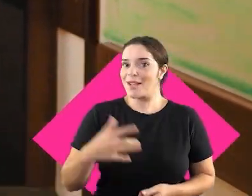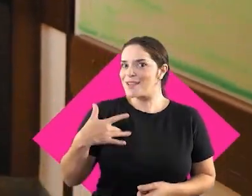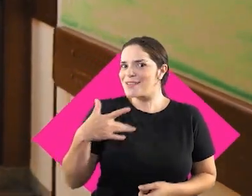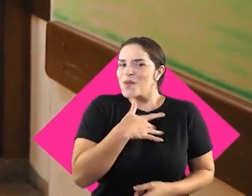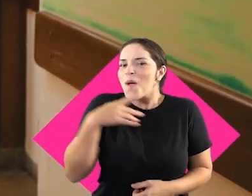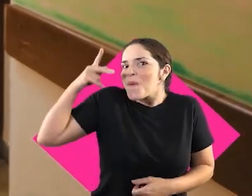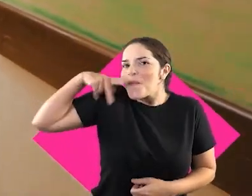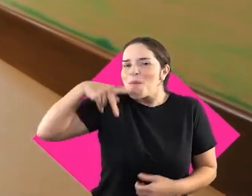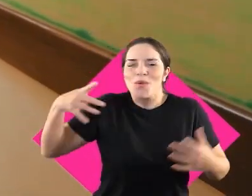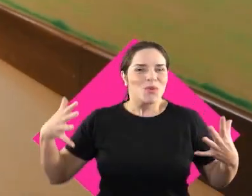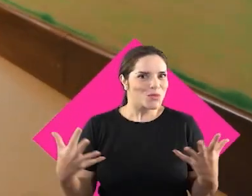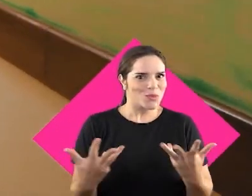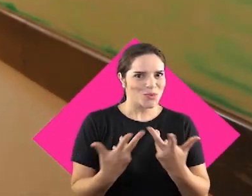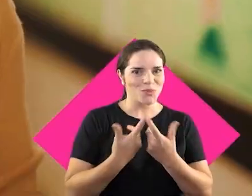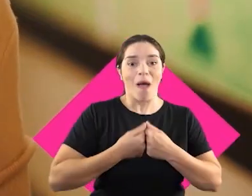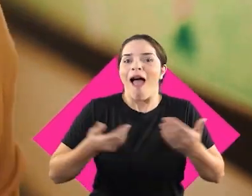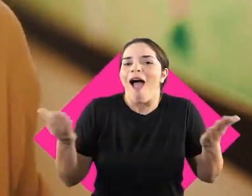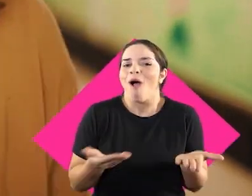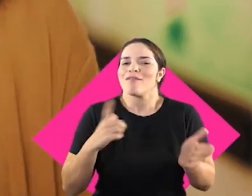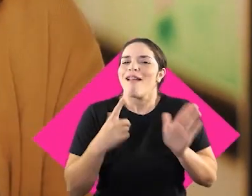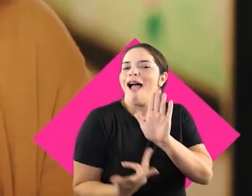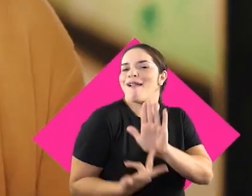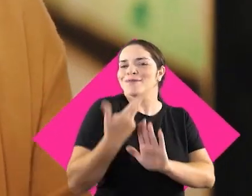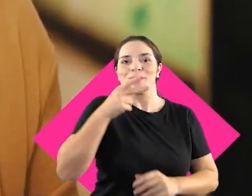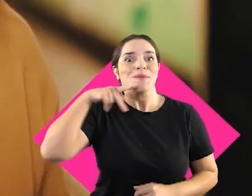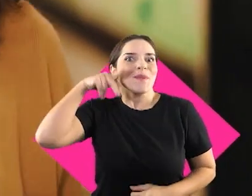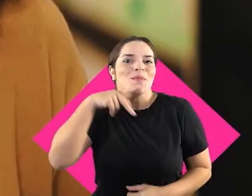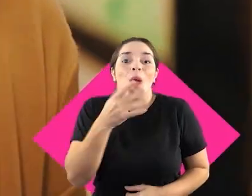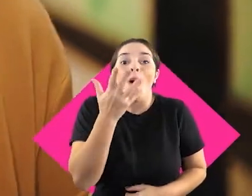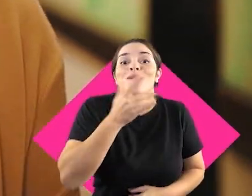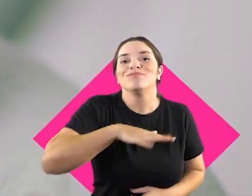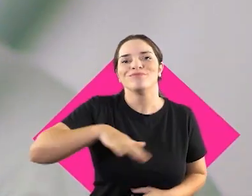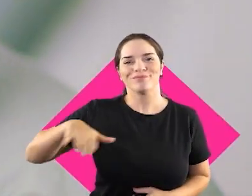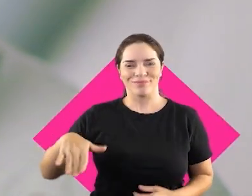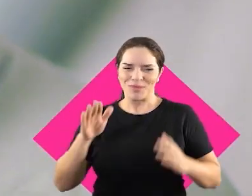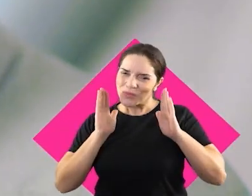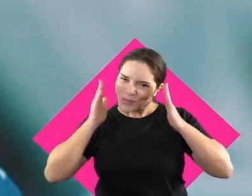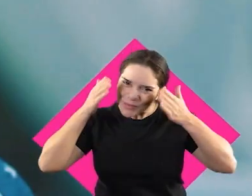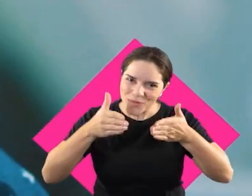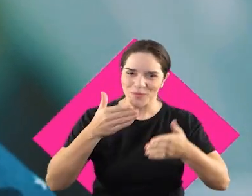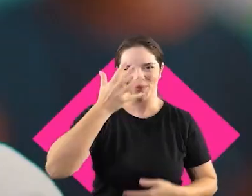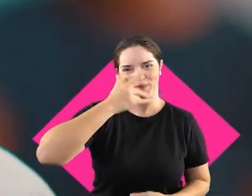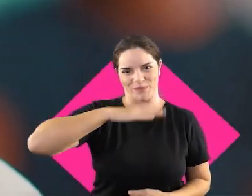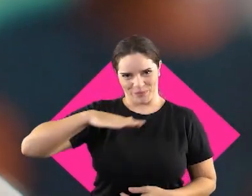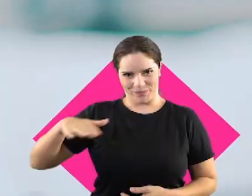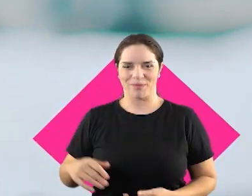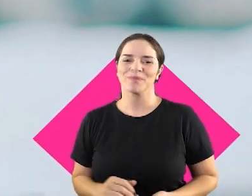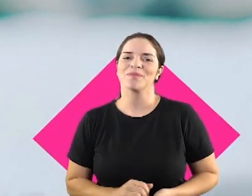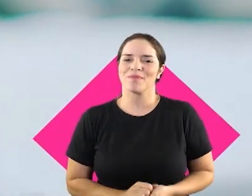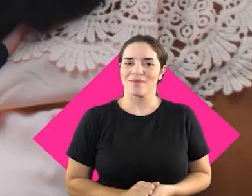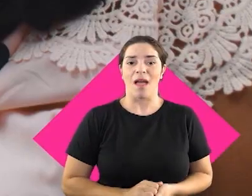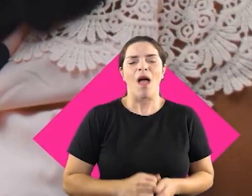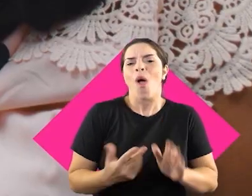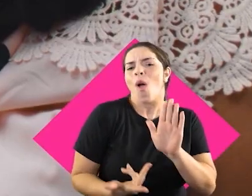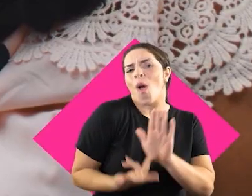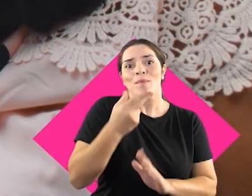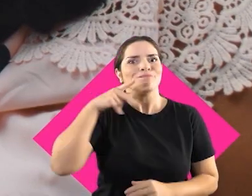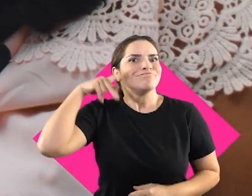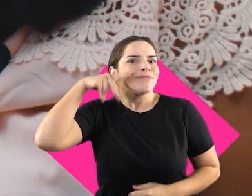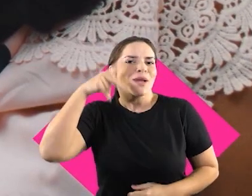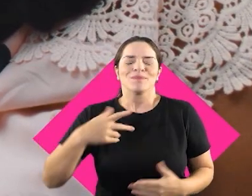a saúde da Paraíba tá mandando ver agora tu opera Paraíba Pediátrico pois a exclusivo para as crianças